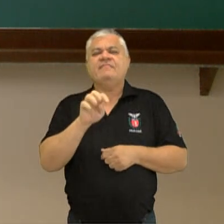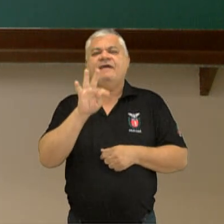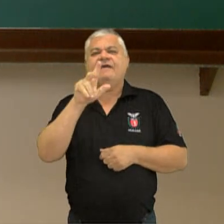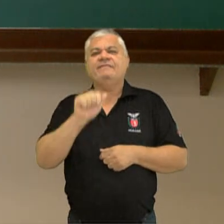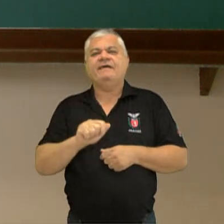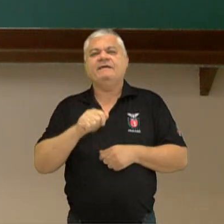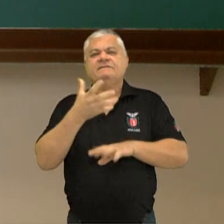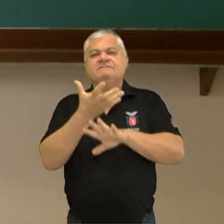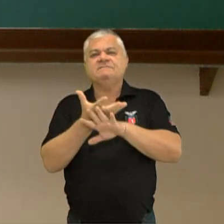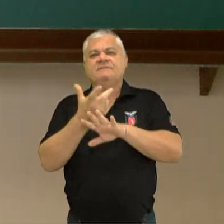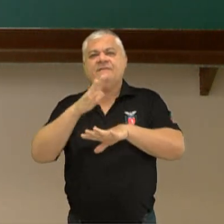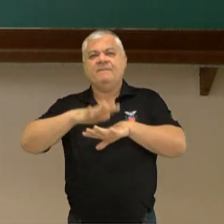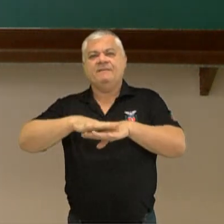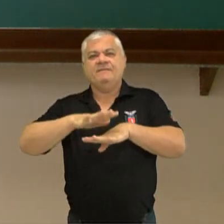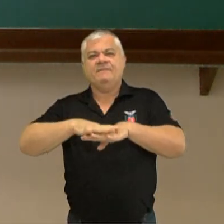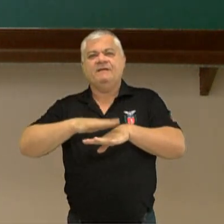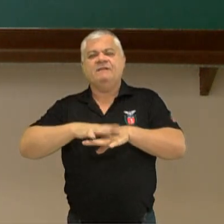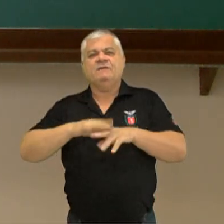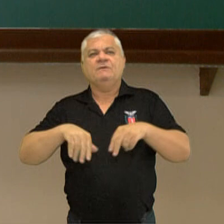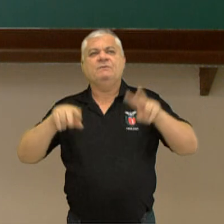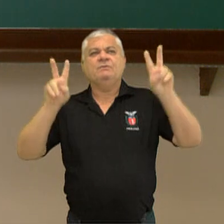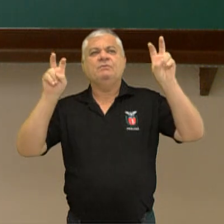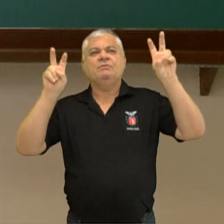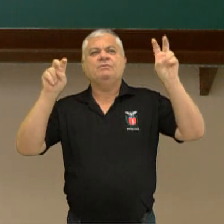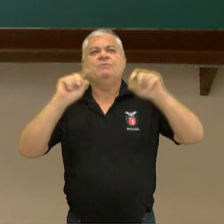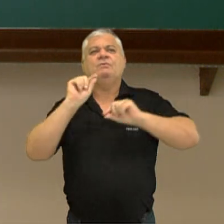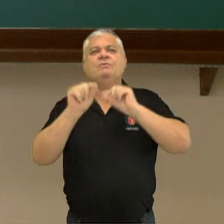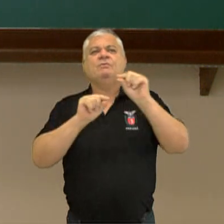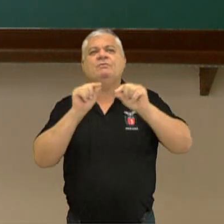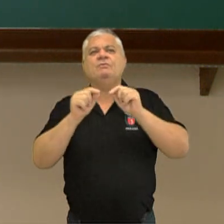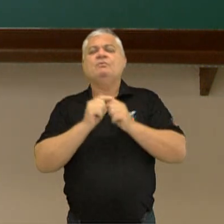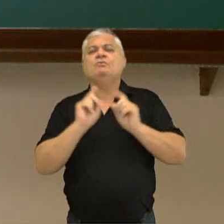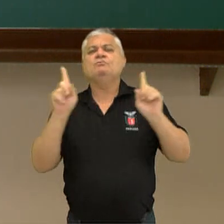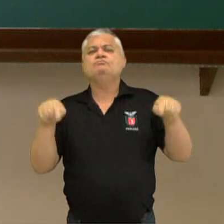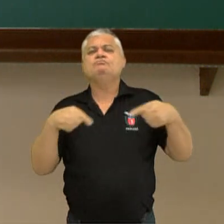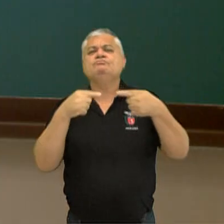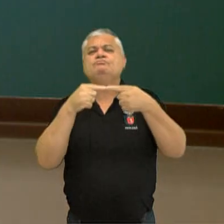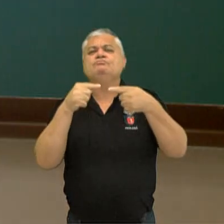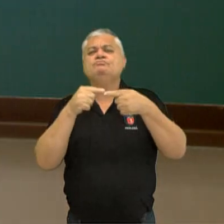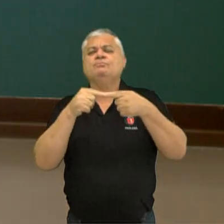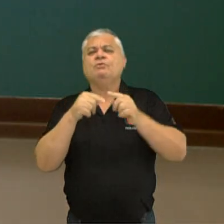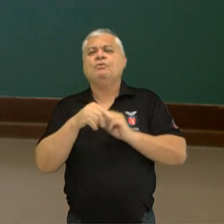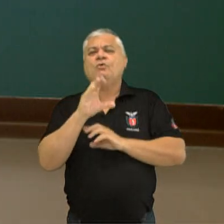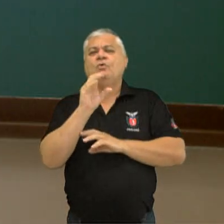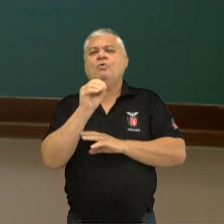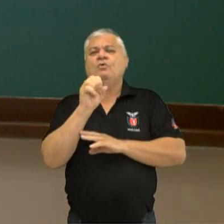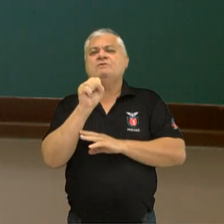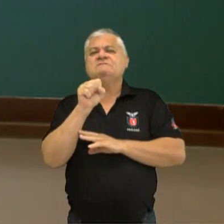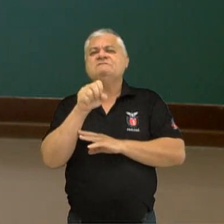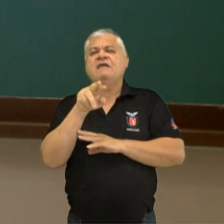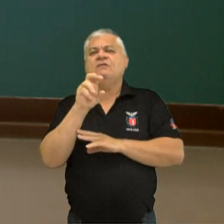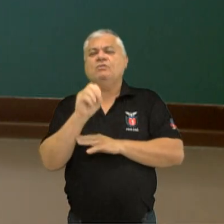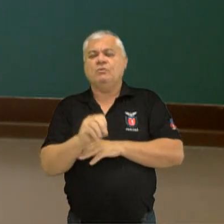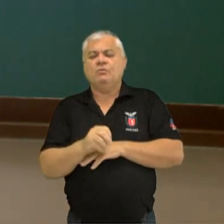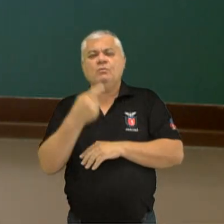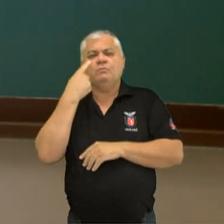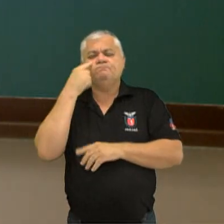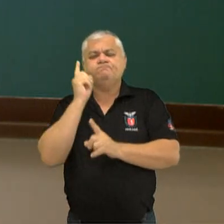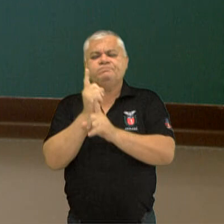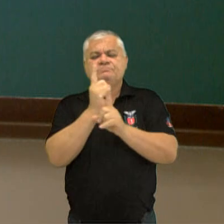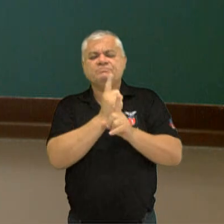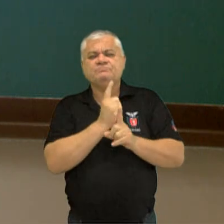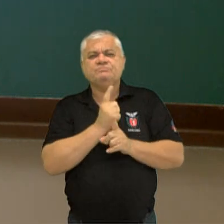de Matemática, e hoje nós vamos falar um pouquinho mais sobre a função cosseno. Então, vamos resolver, identificar